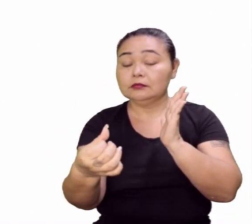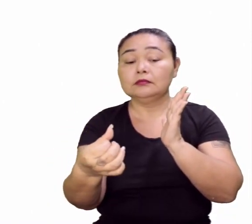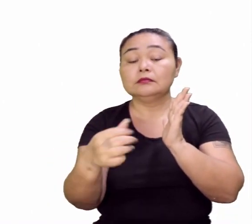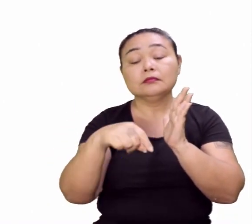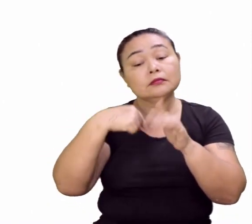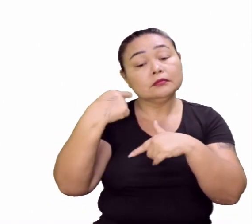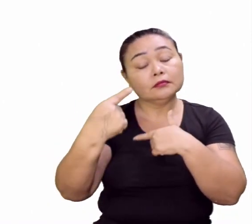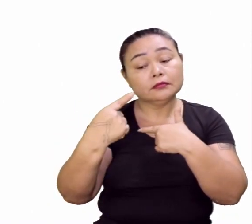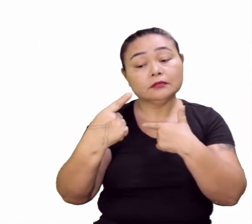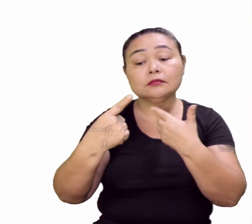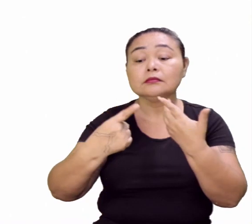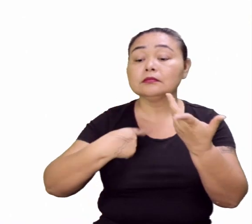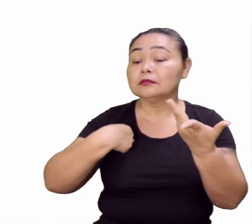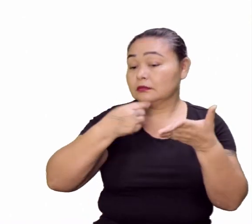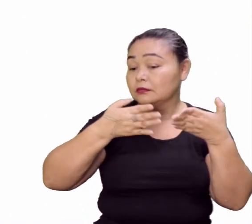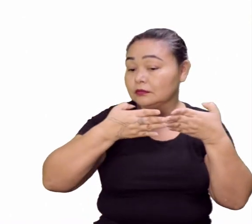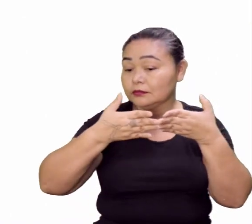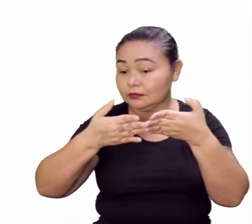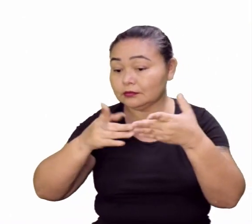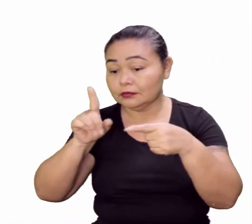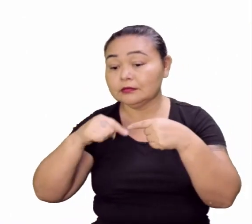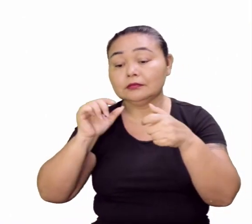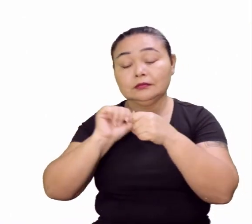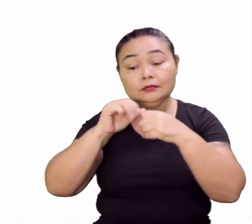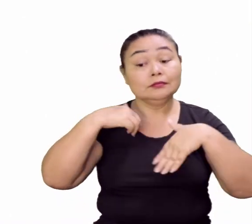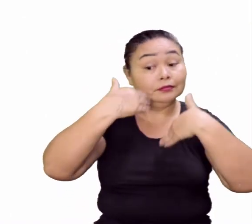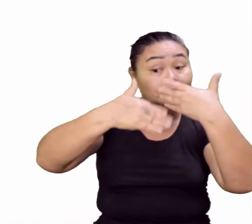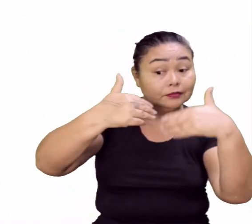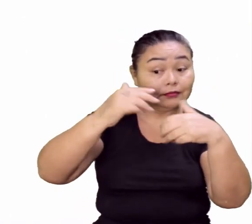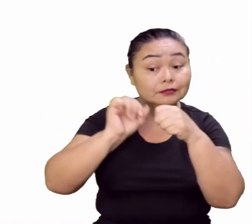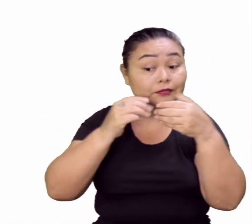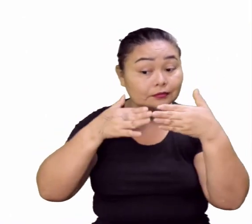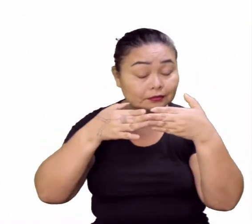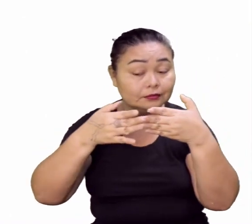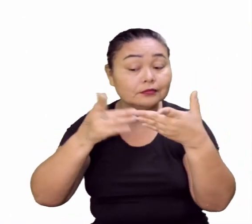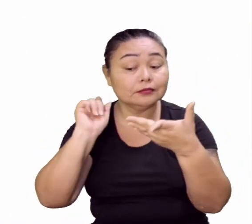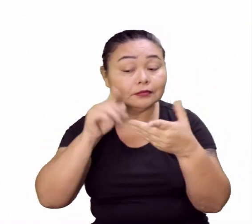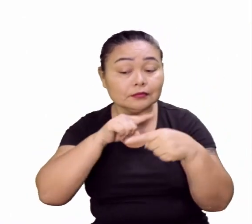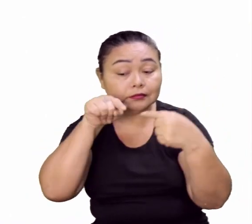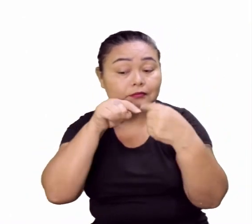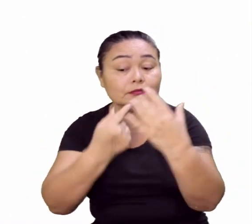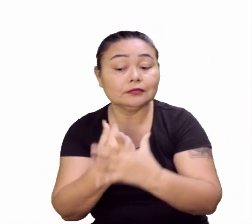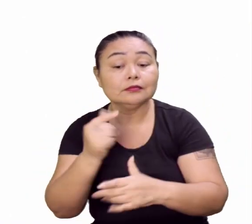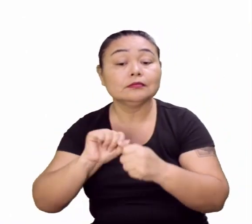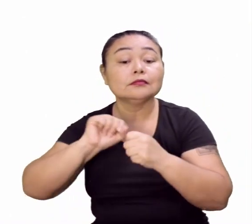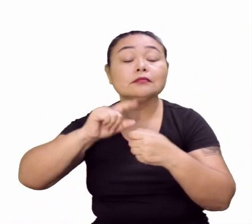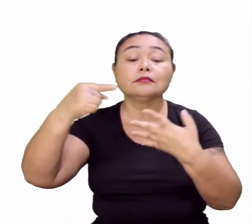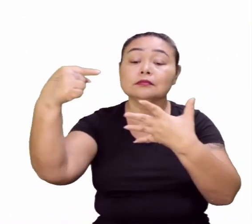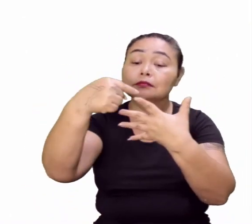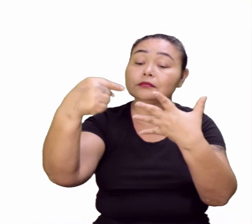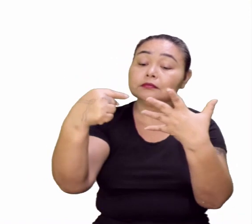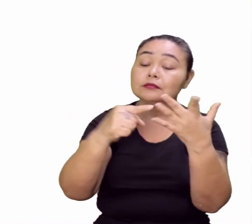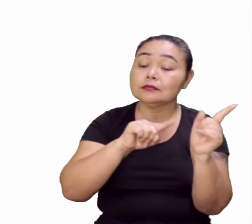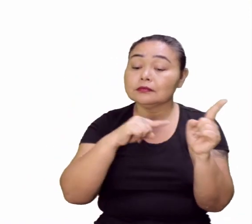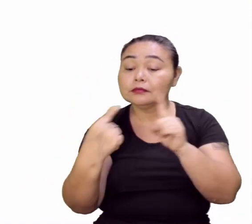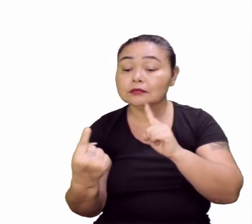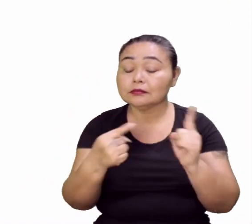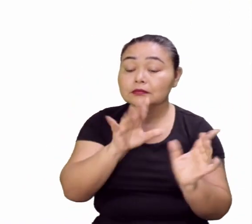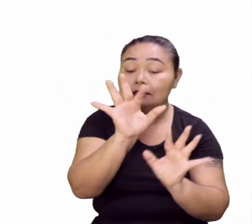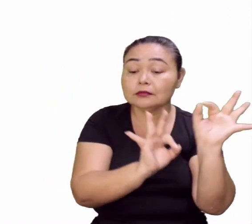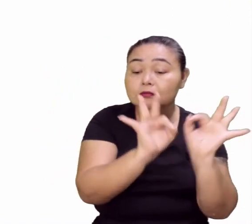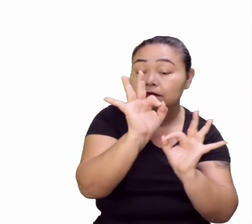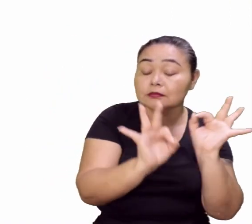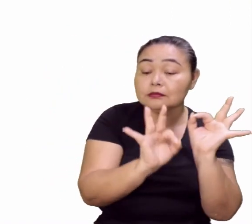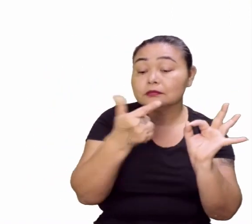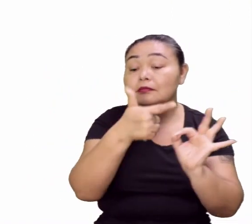com as grandes navegações. Então, os fatores que possibilitaram essa transição para a organização de